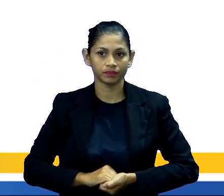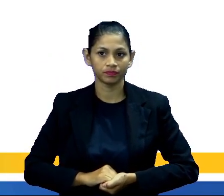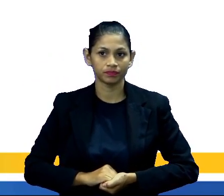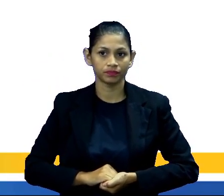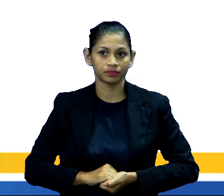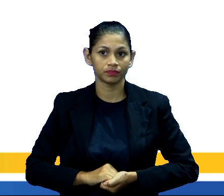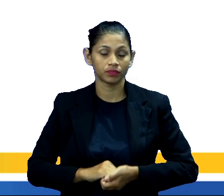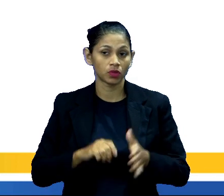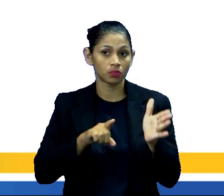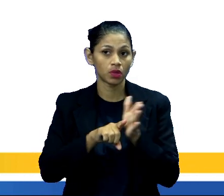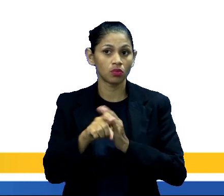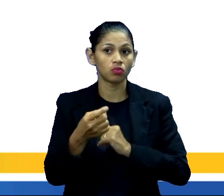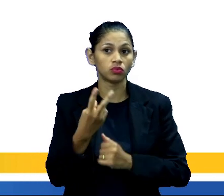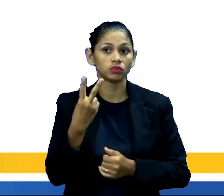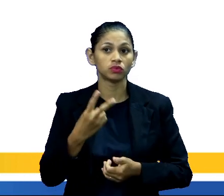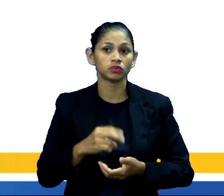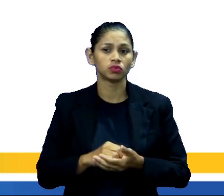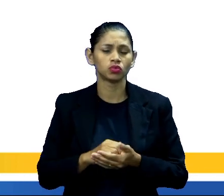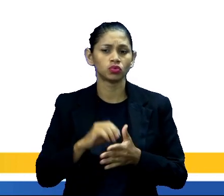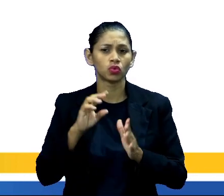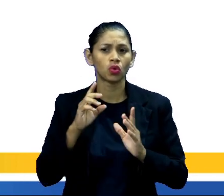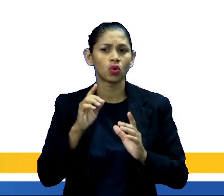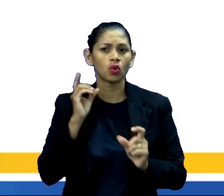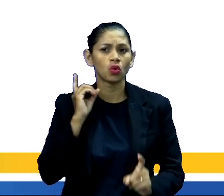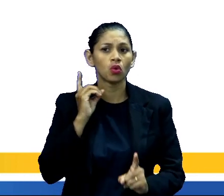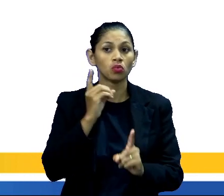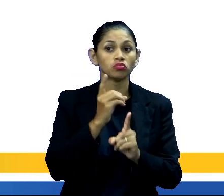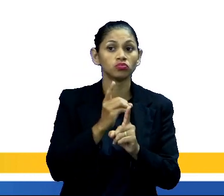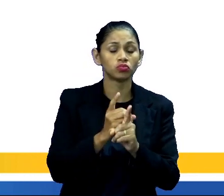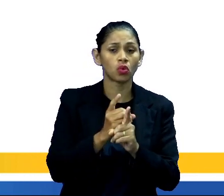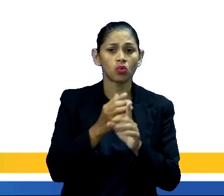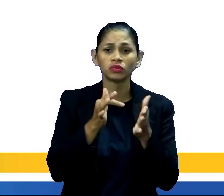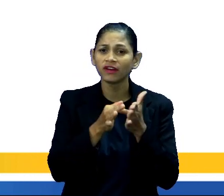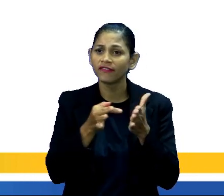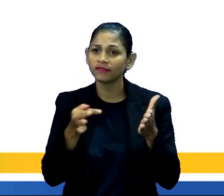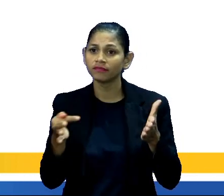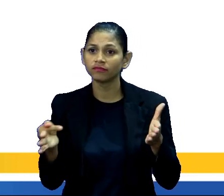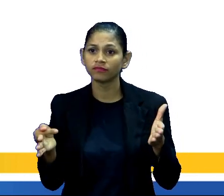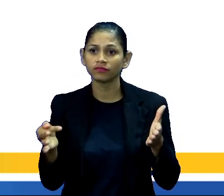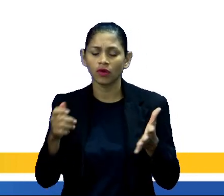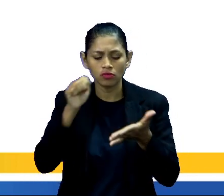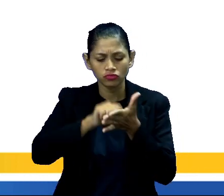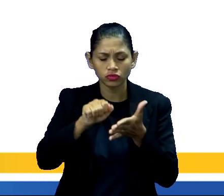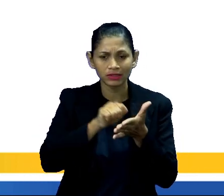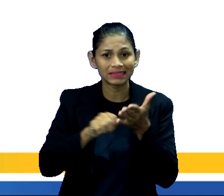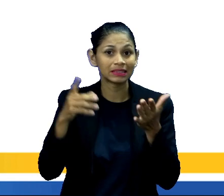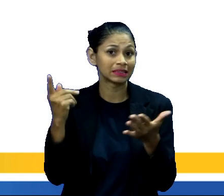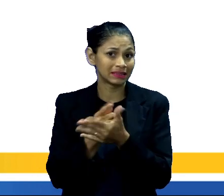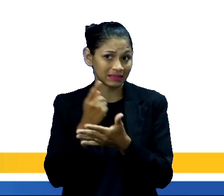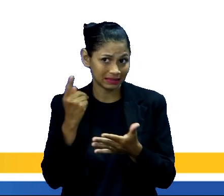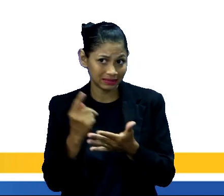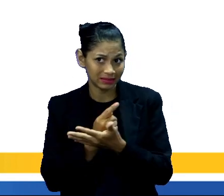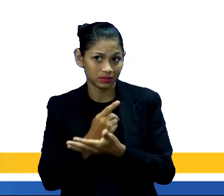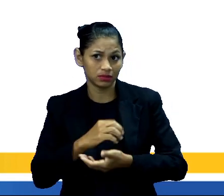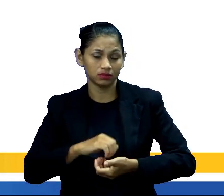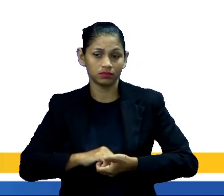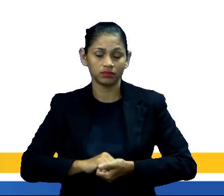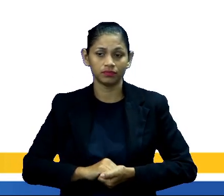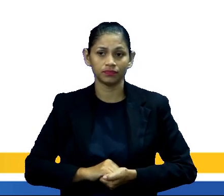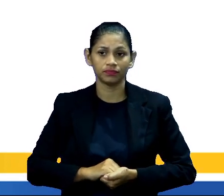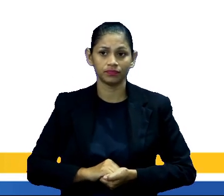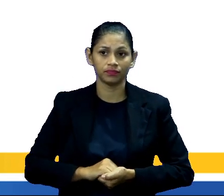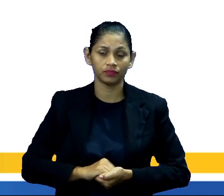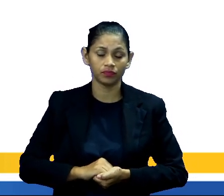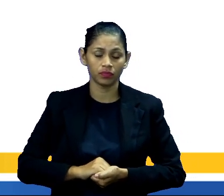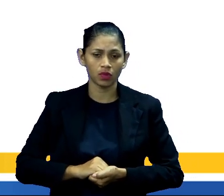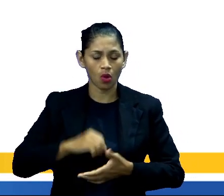Número 2. Identifique a sentença que não foi escrita corretamente de acordo com a estrutura do passado simples.